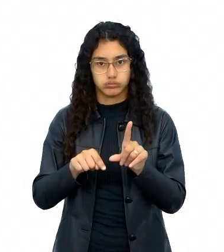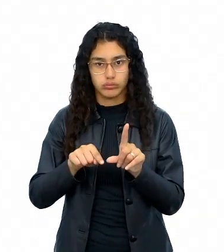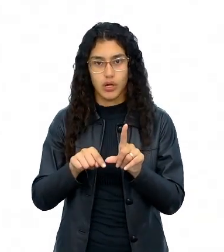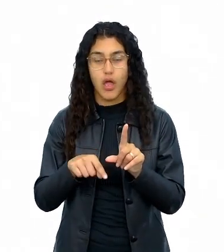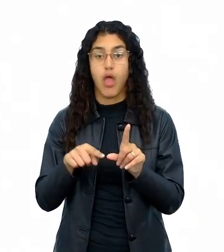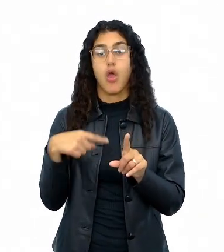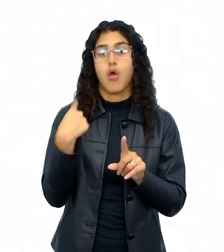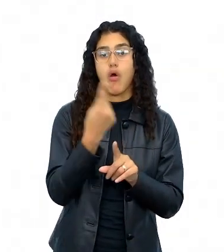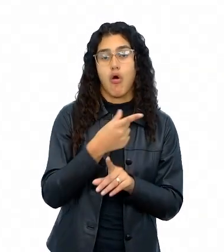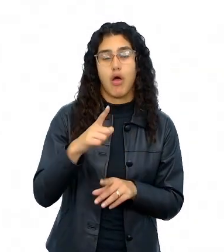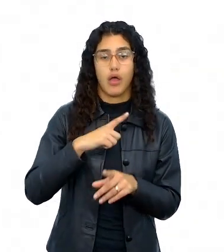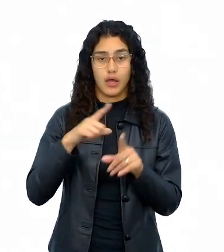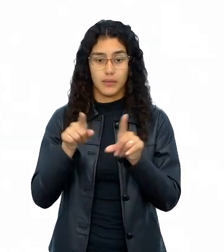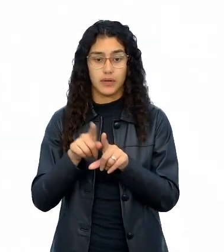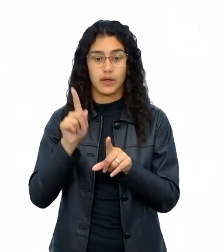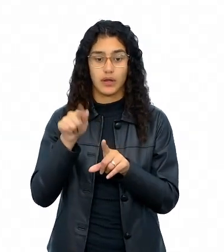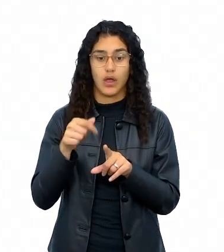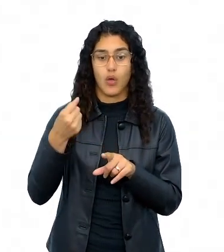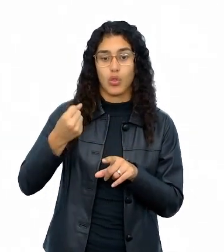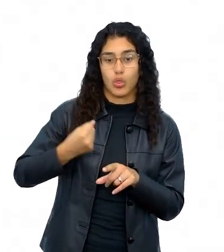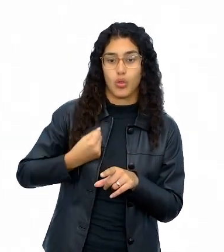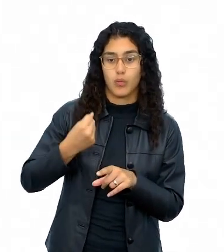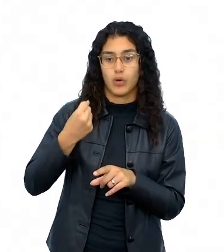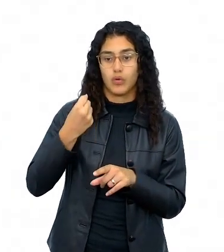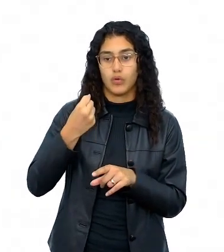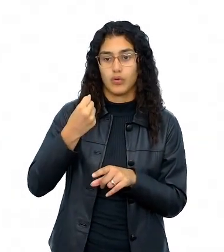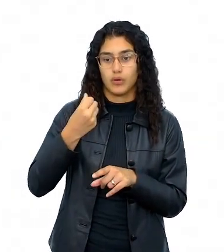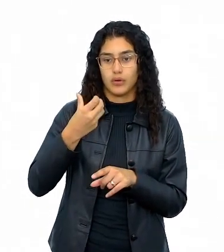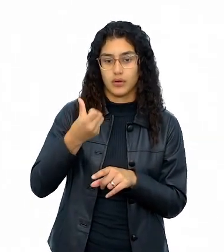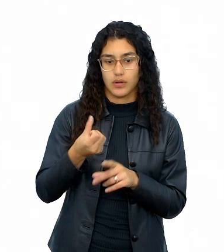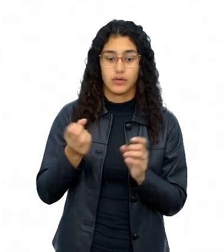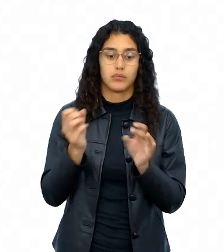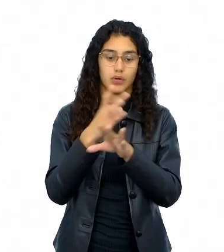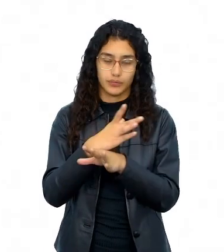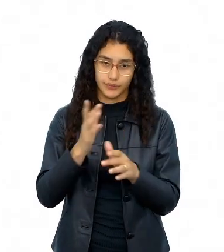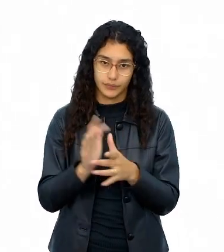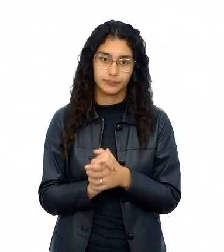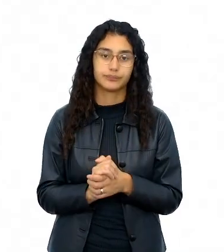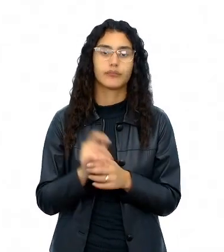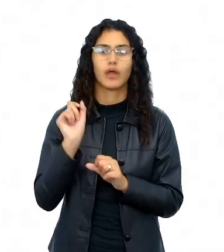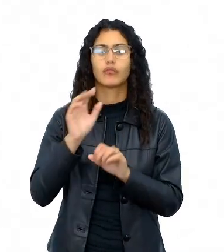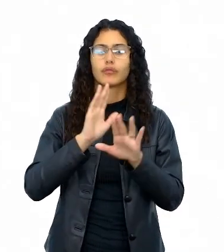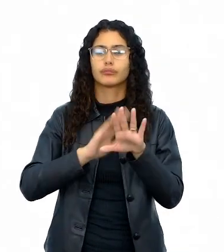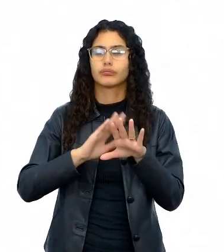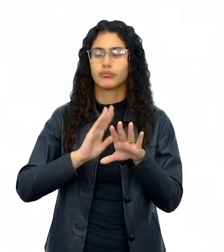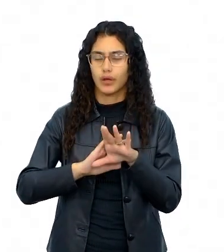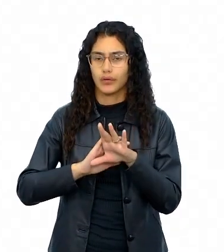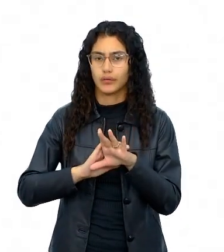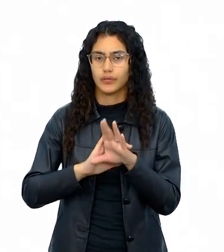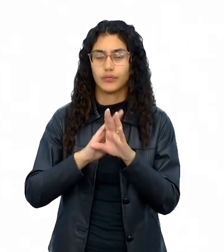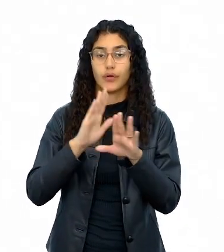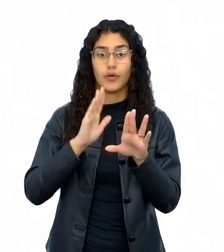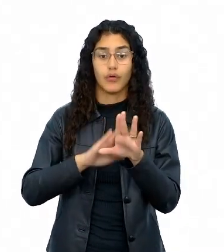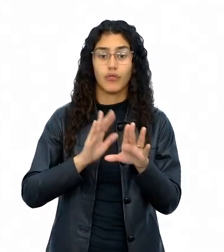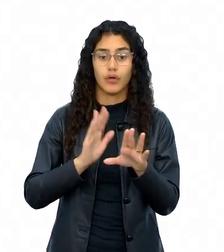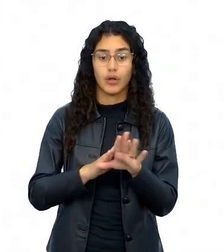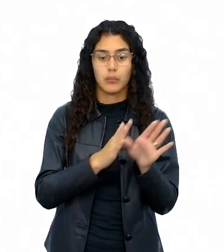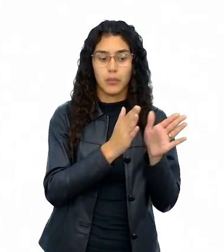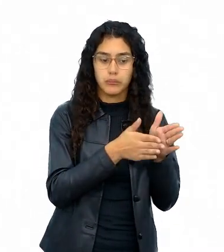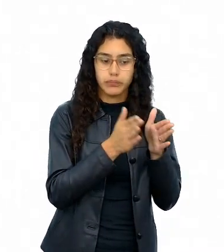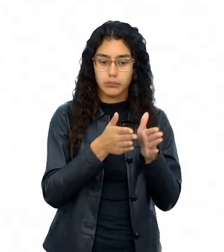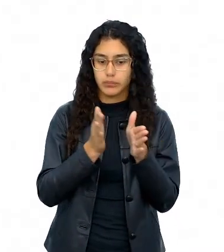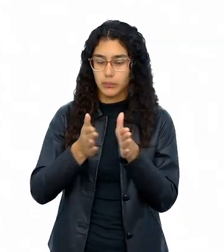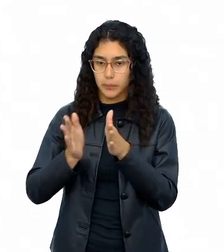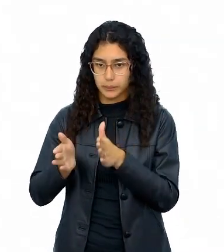no nosso caso é o número 100. E aí acabou. Então, o que foi construído aqui? Foi construída uma